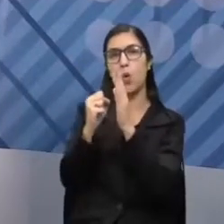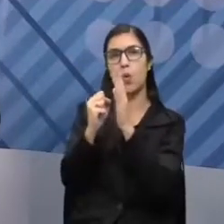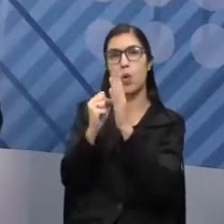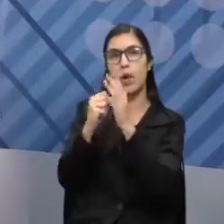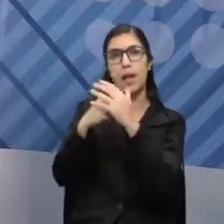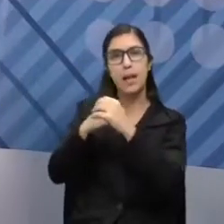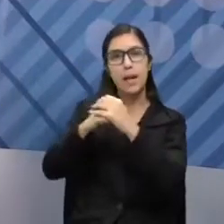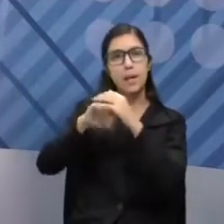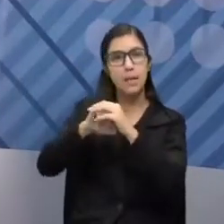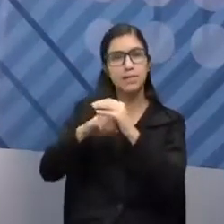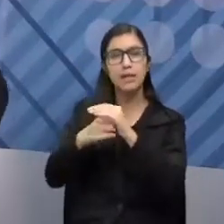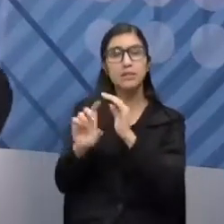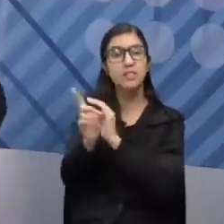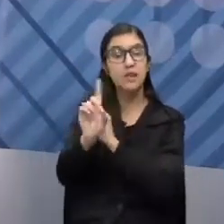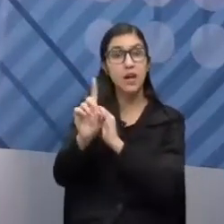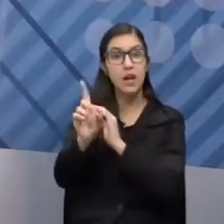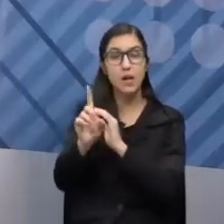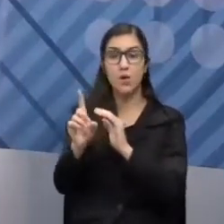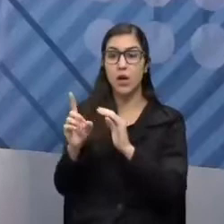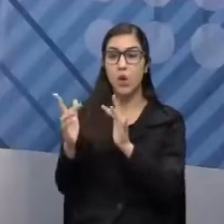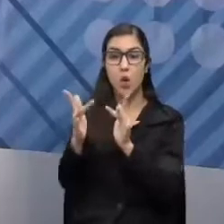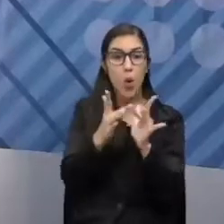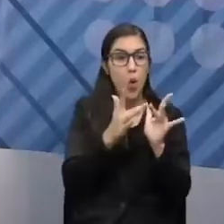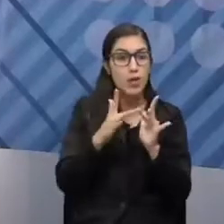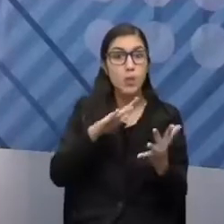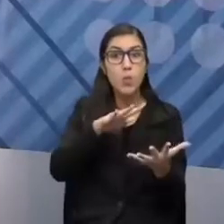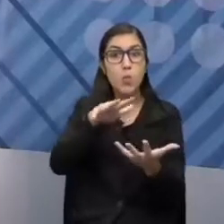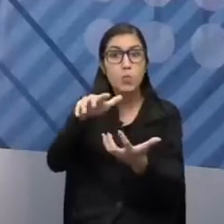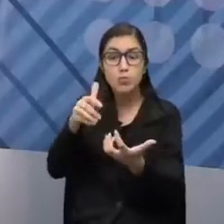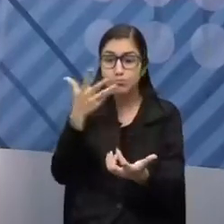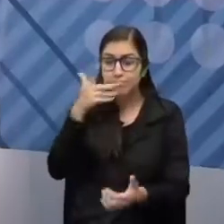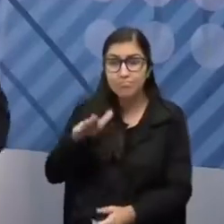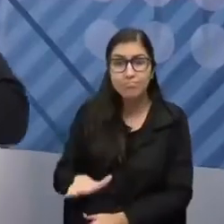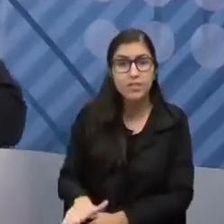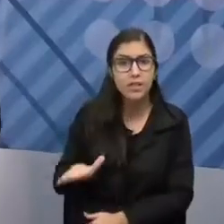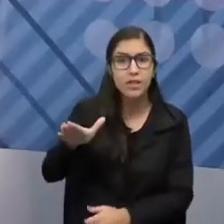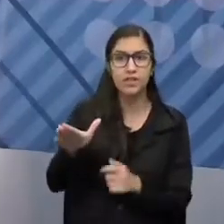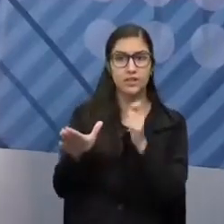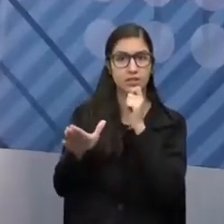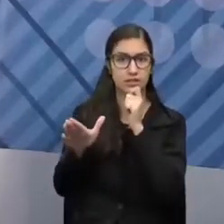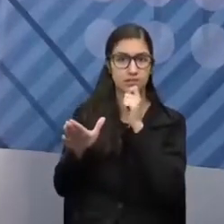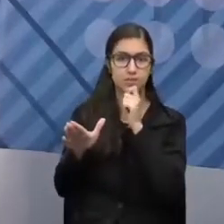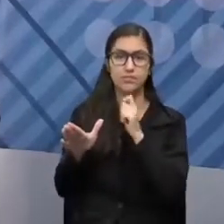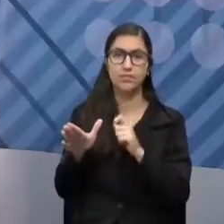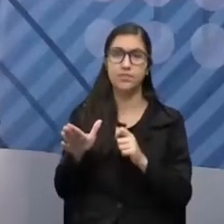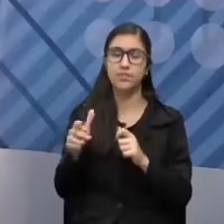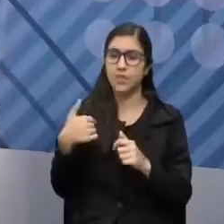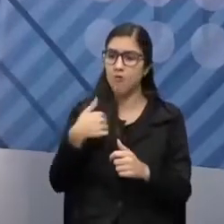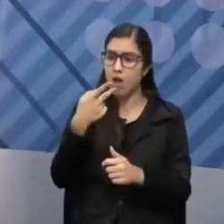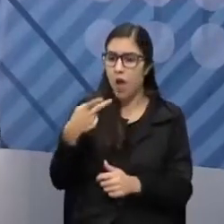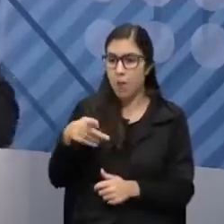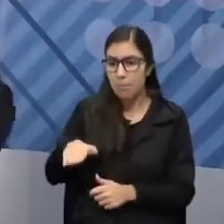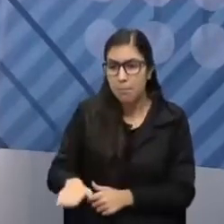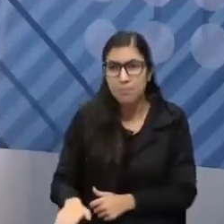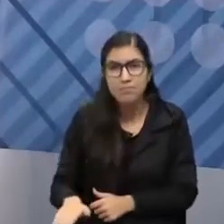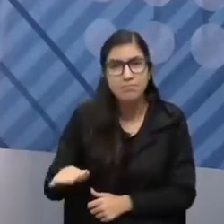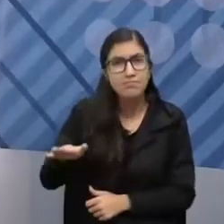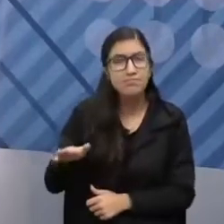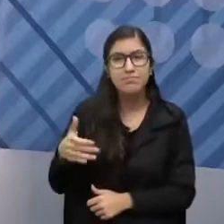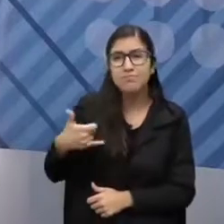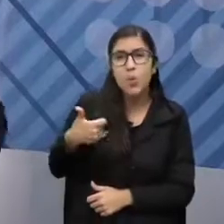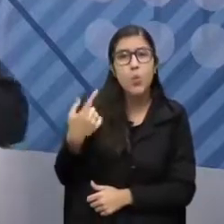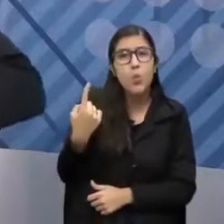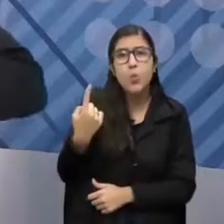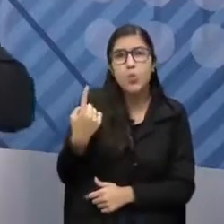comunicar. Não, é a conexão dela com o mundo desde pequenininha, certo? Eu quero dizer desde pequenininha, desde 1